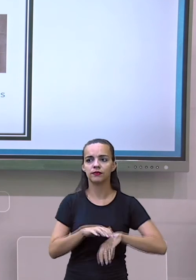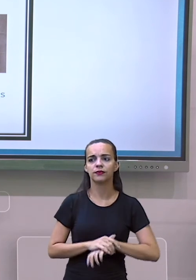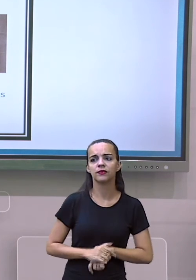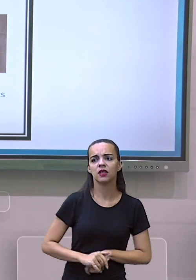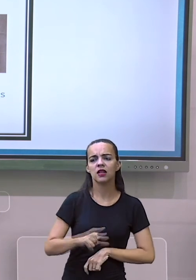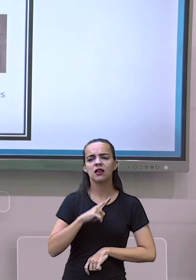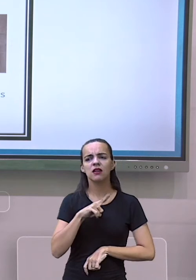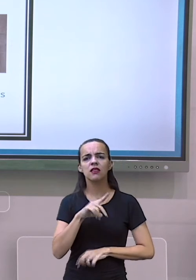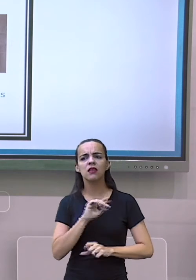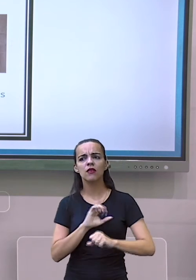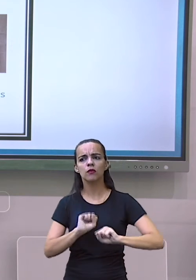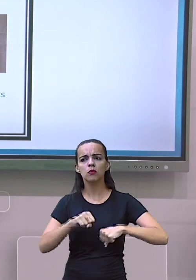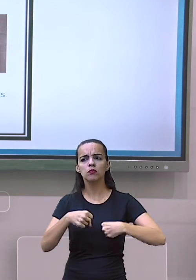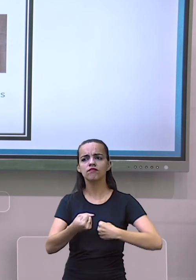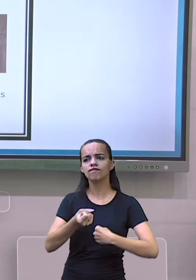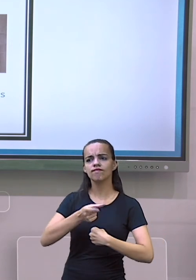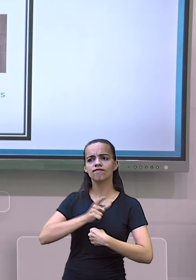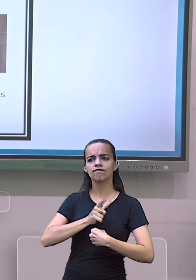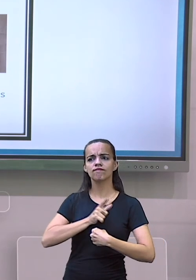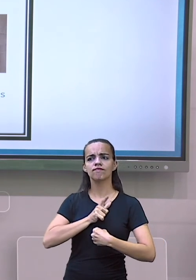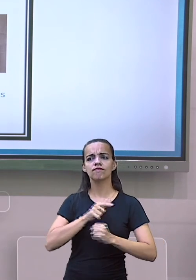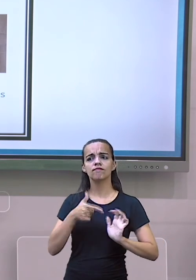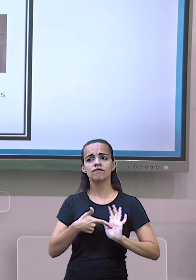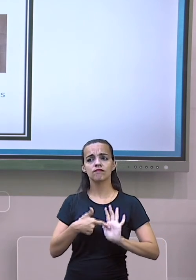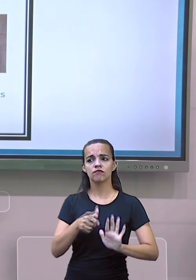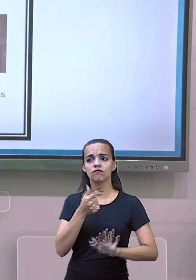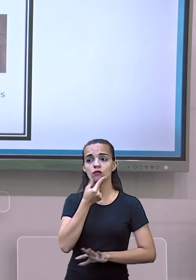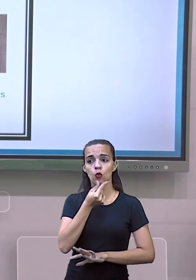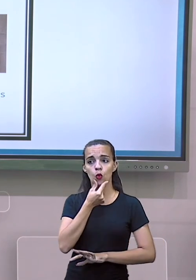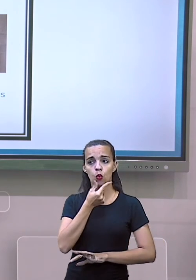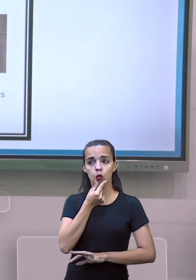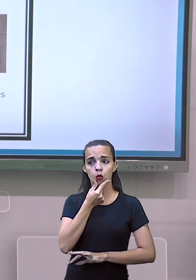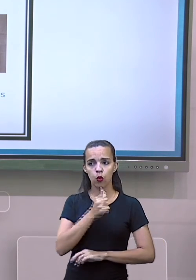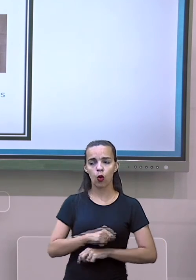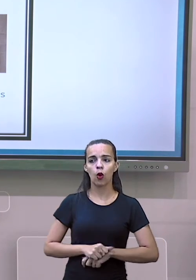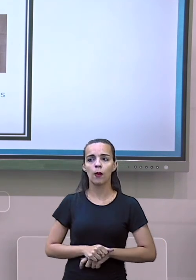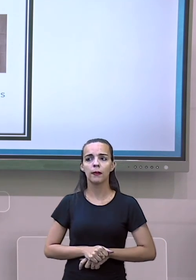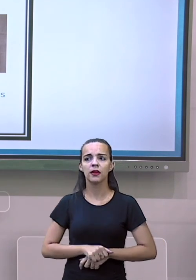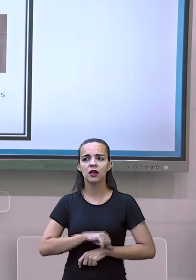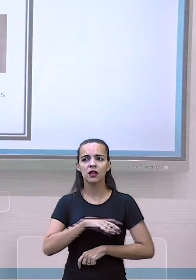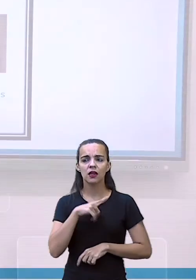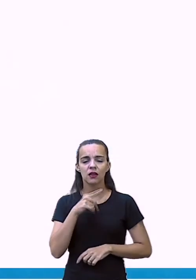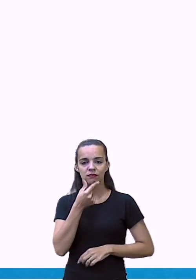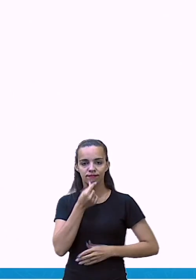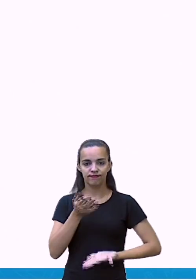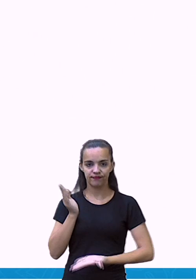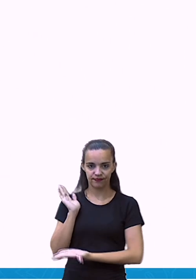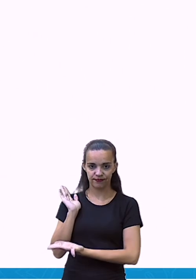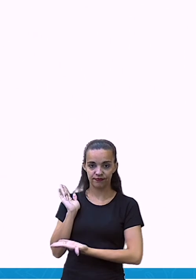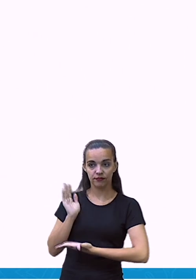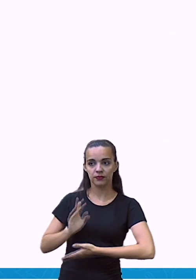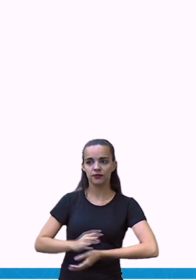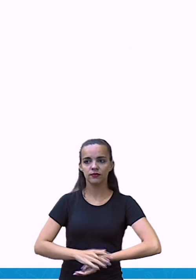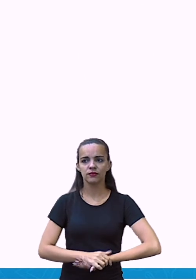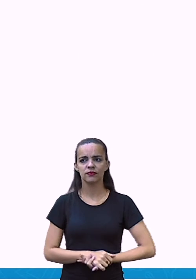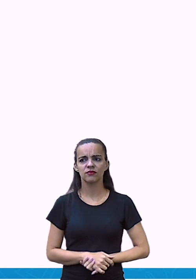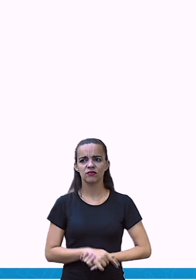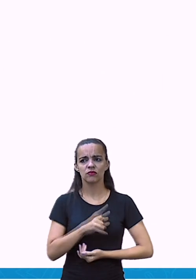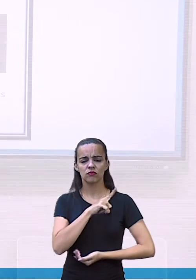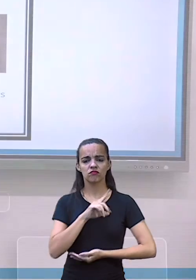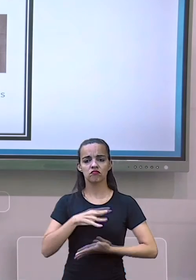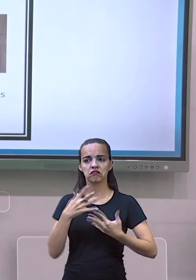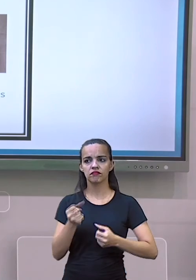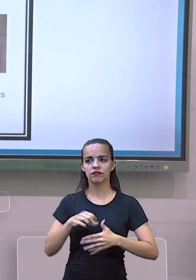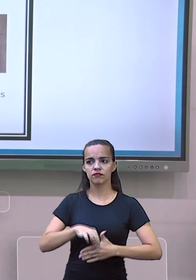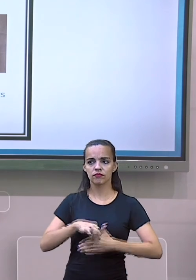o poder Vladimir Lenin, que está na imagem. E foi sucedido